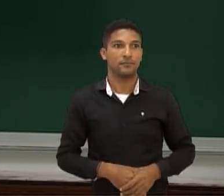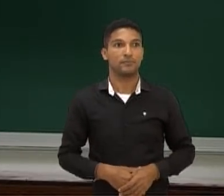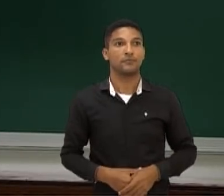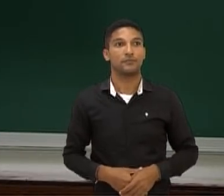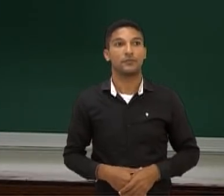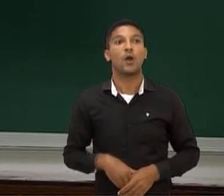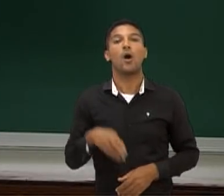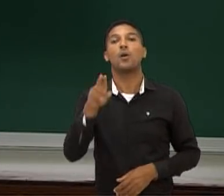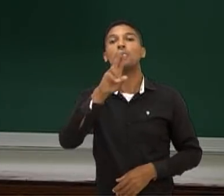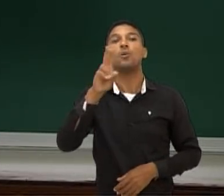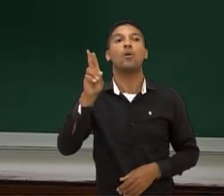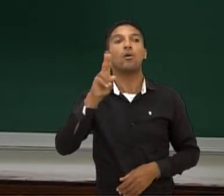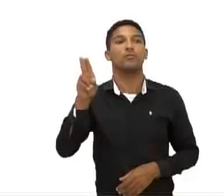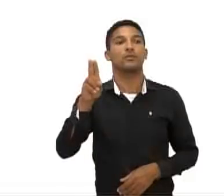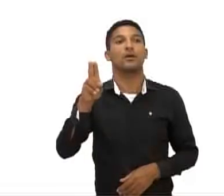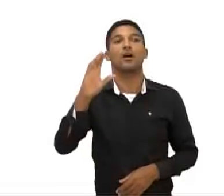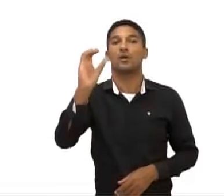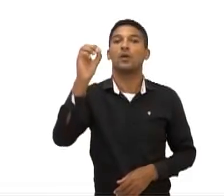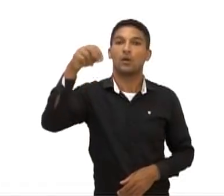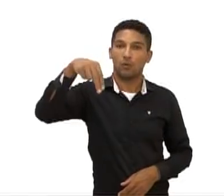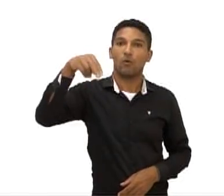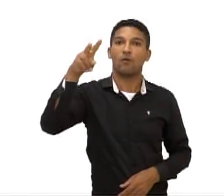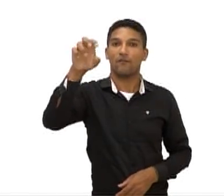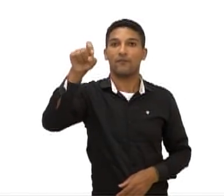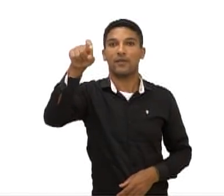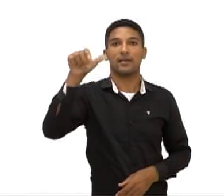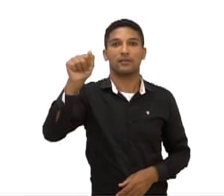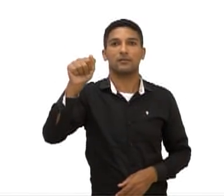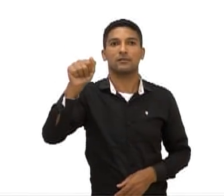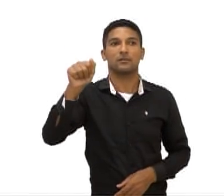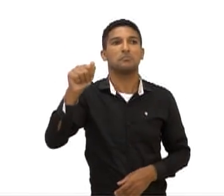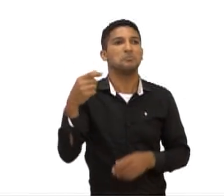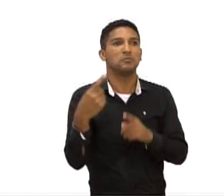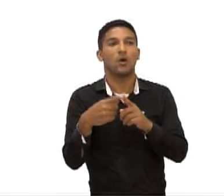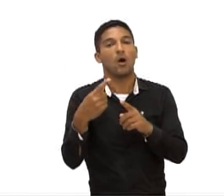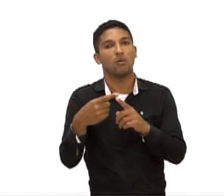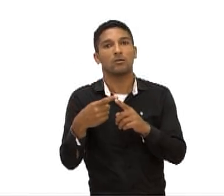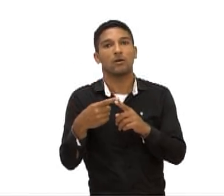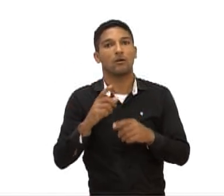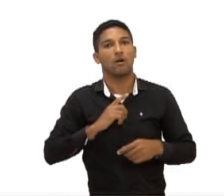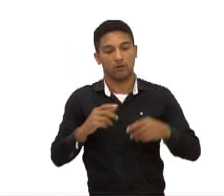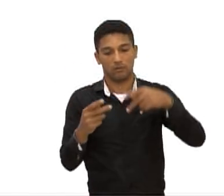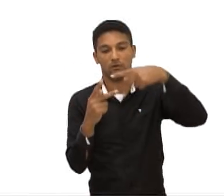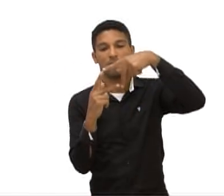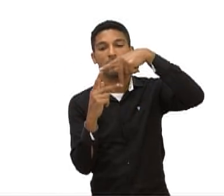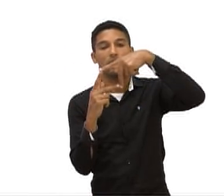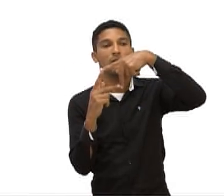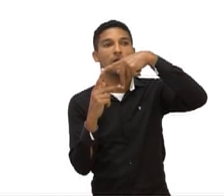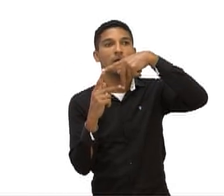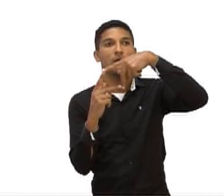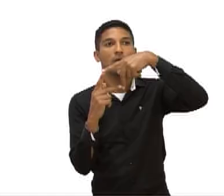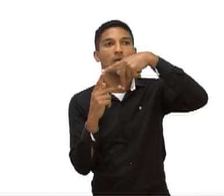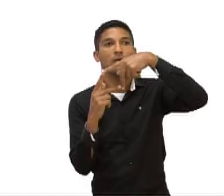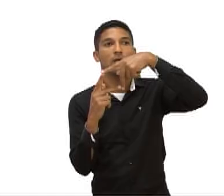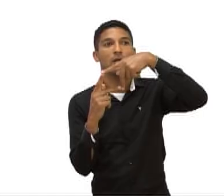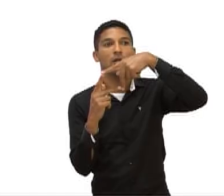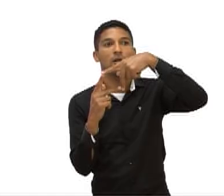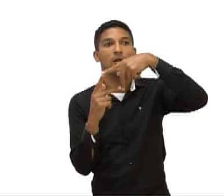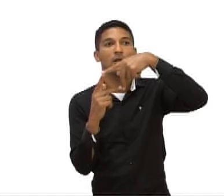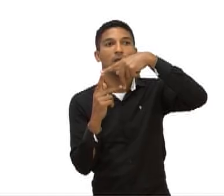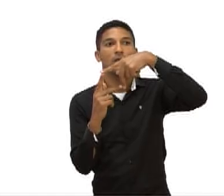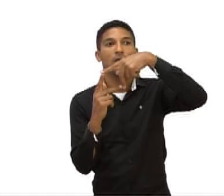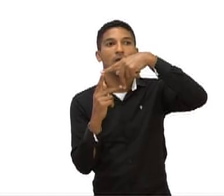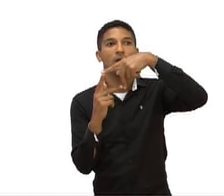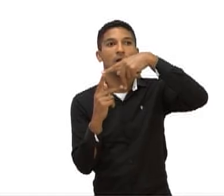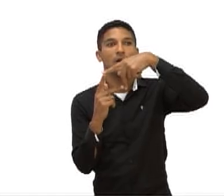são chamadas de convexos, olha lá. Então, nós temos um polígono convexo quando o prolongamento de qualquer um dos